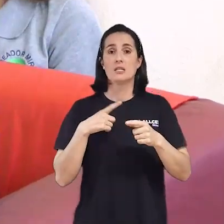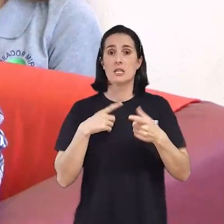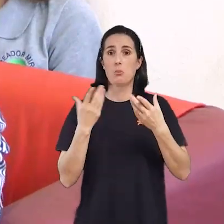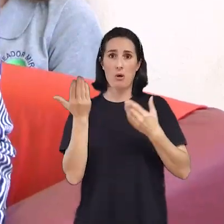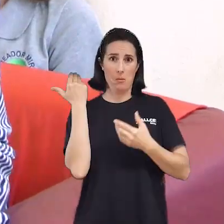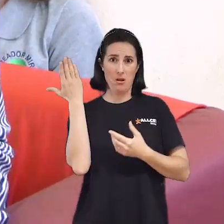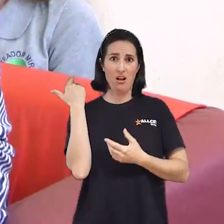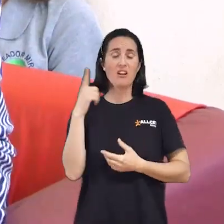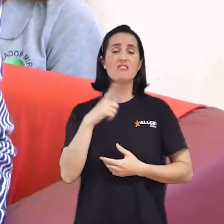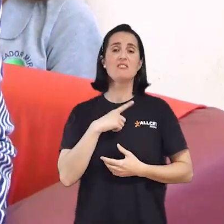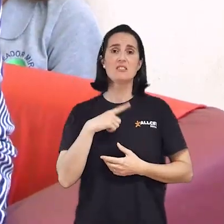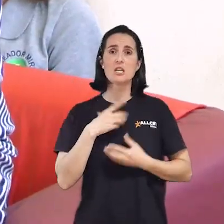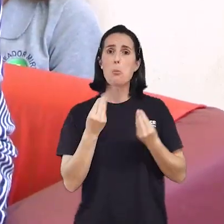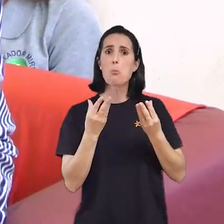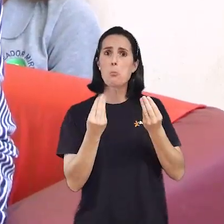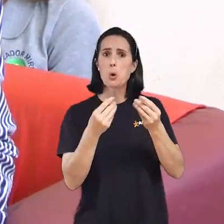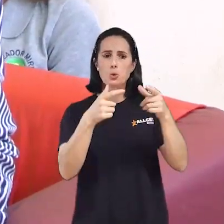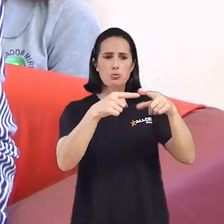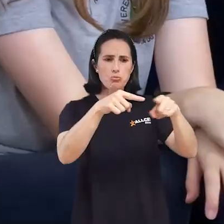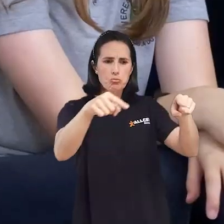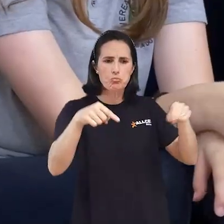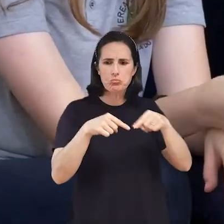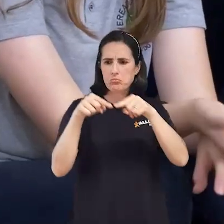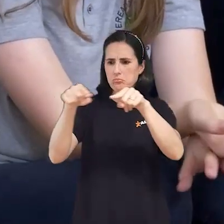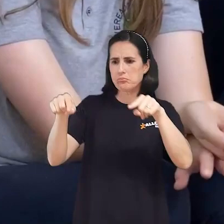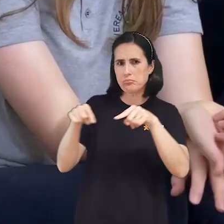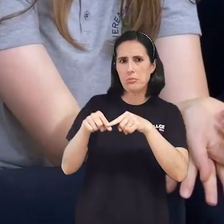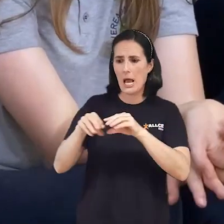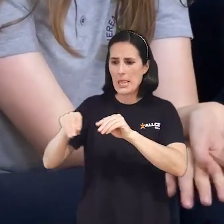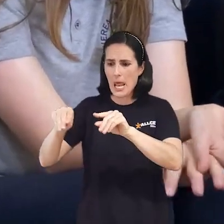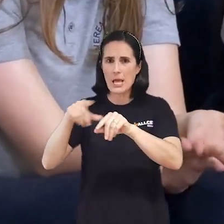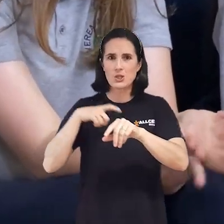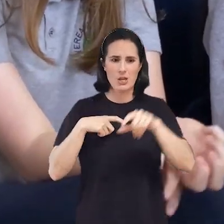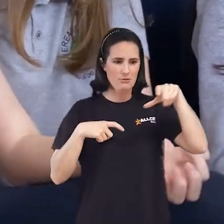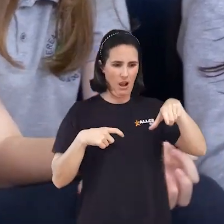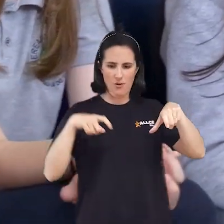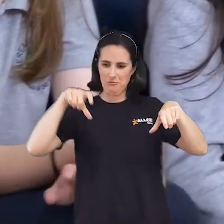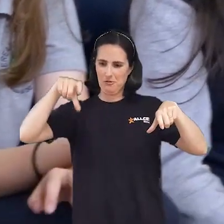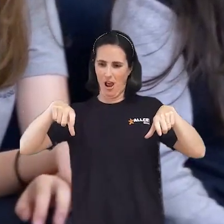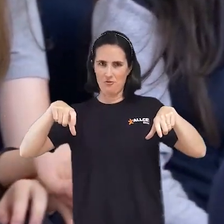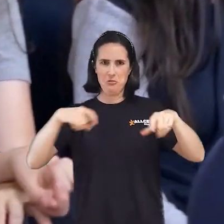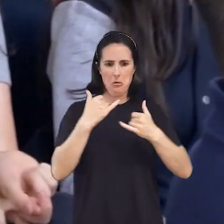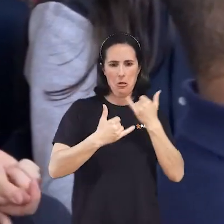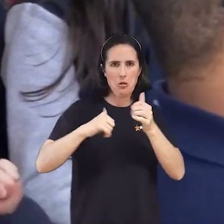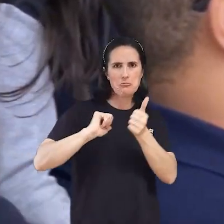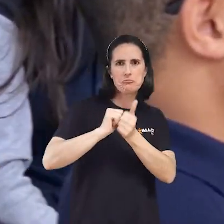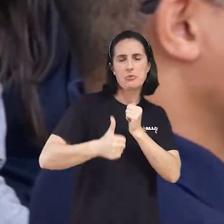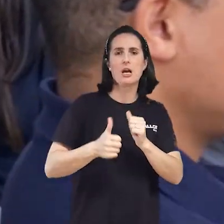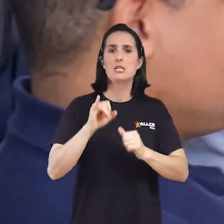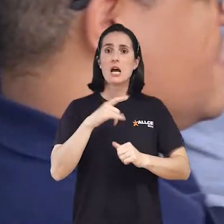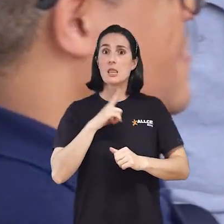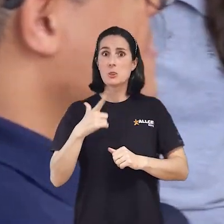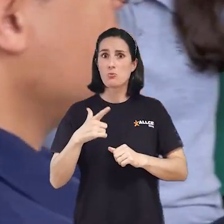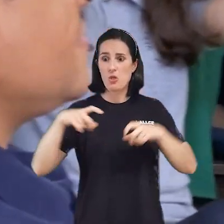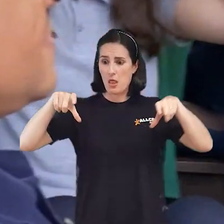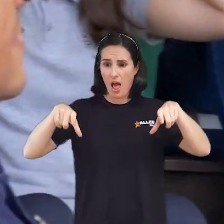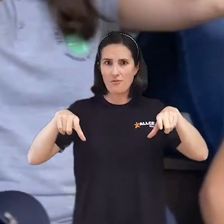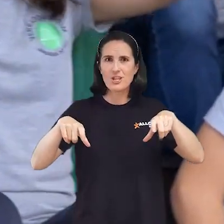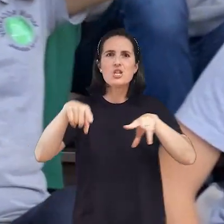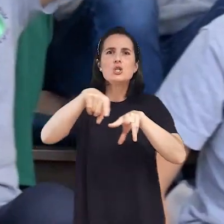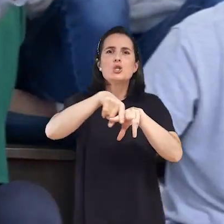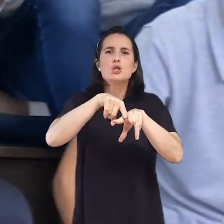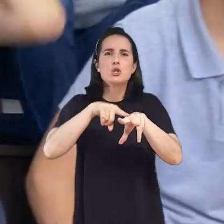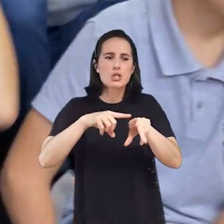né? Futebol nós jogávamos muito, mas tinha muito campinho na época, que não tem mais hoje. Antigamente